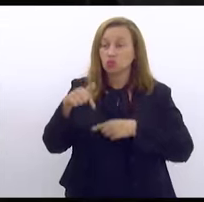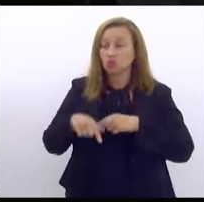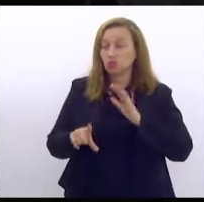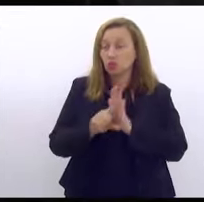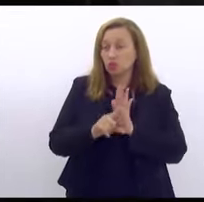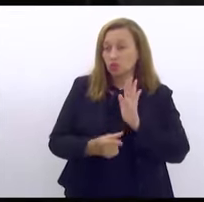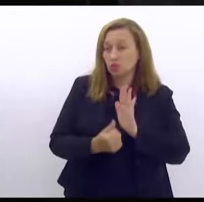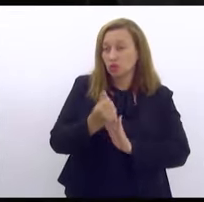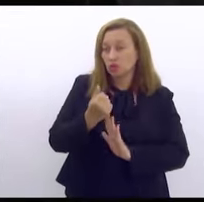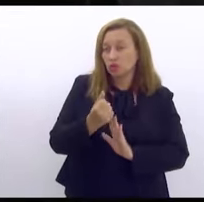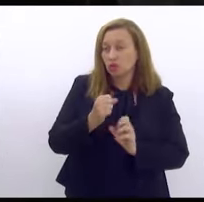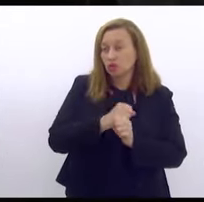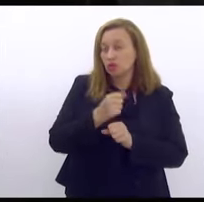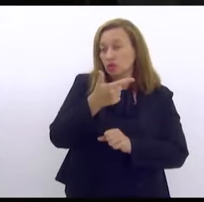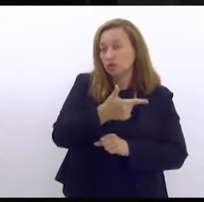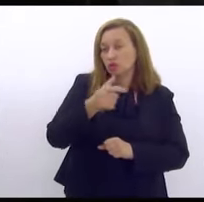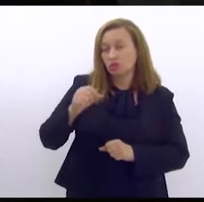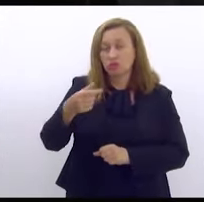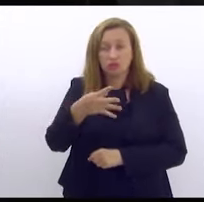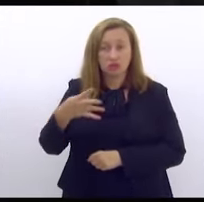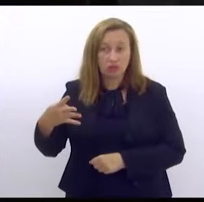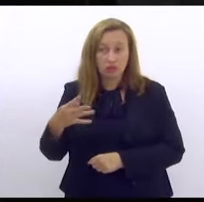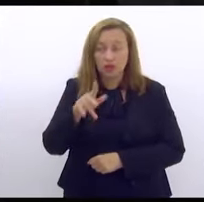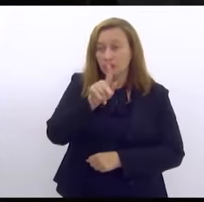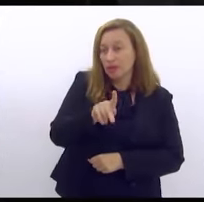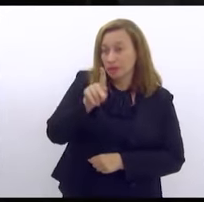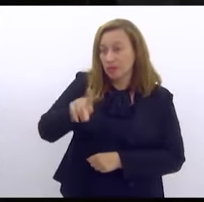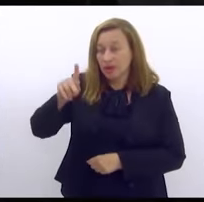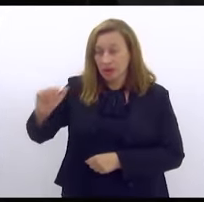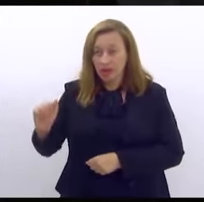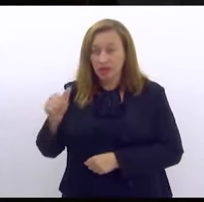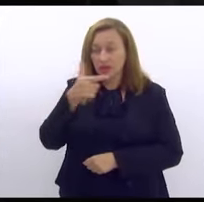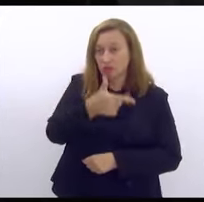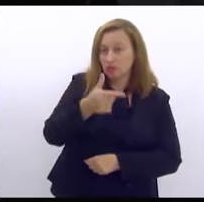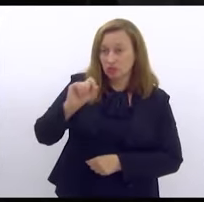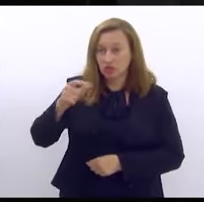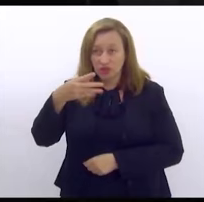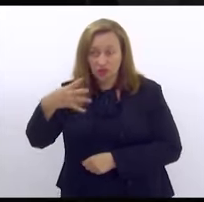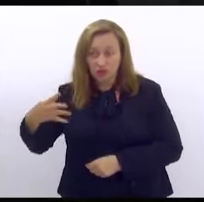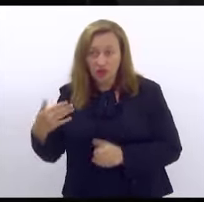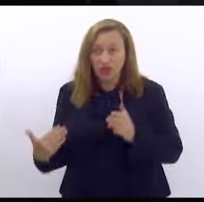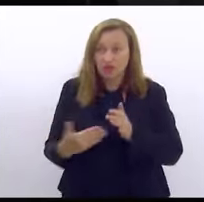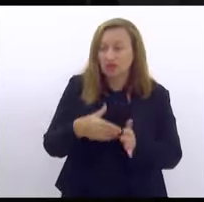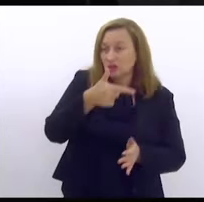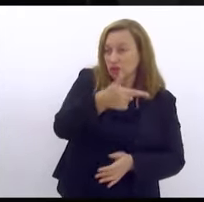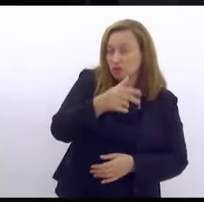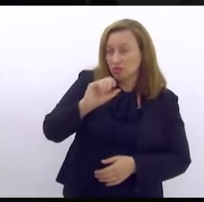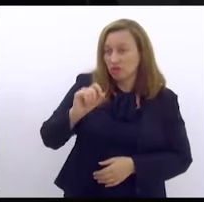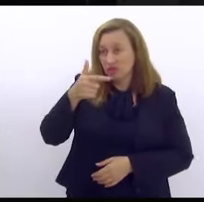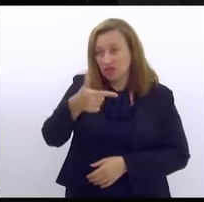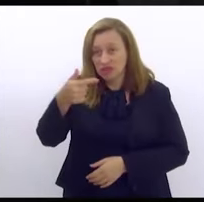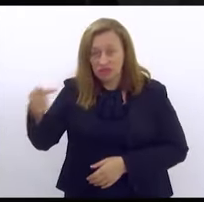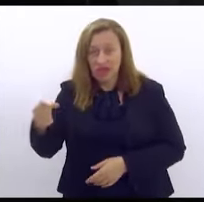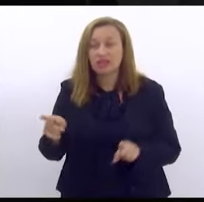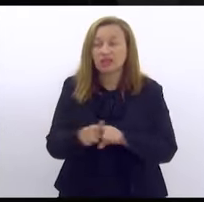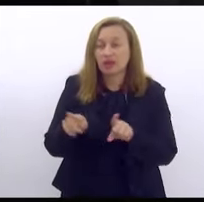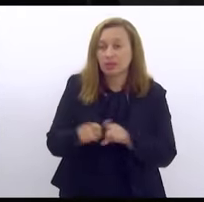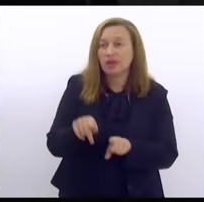de 2024, sobre o PPA de 2024 a 2027 e o PEDES, que é